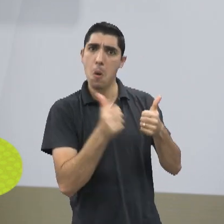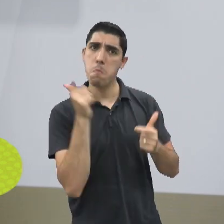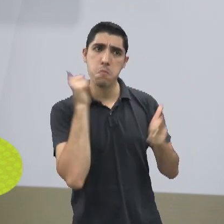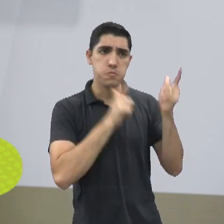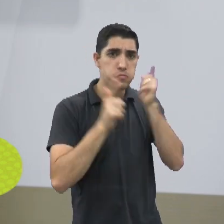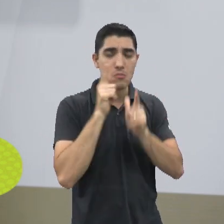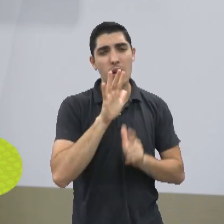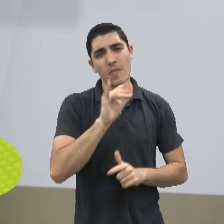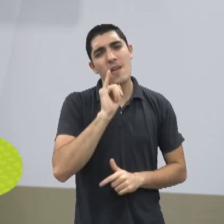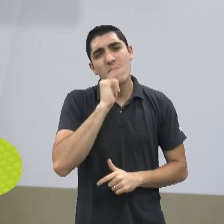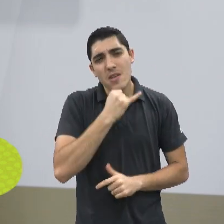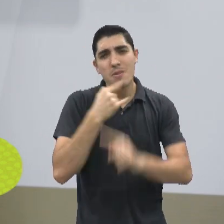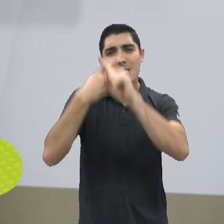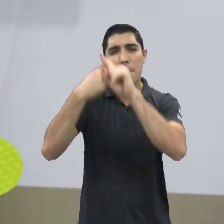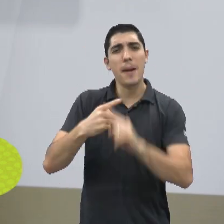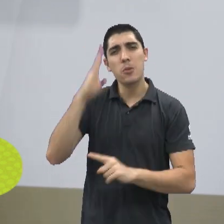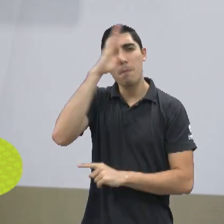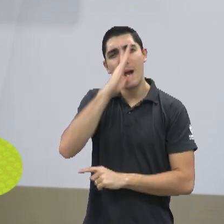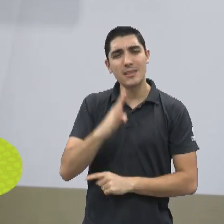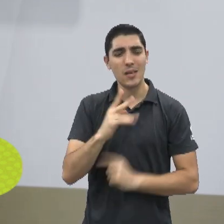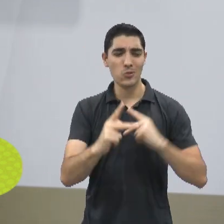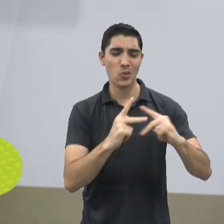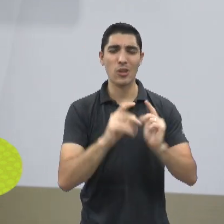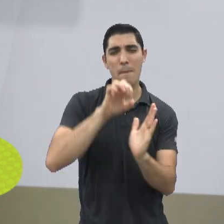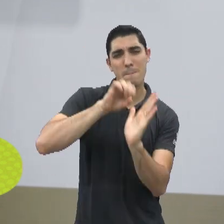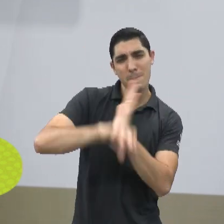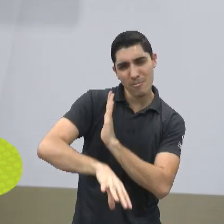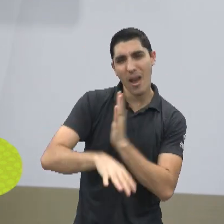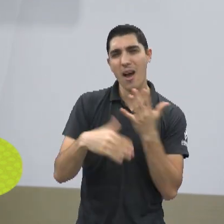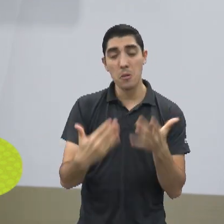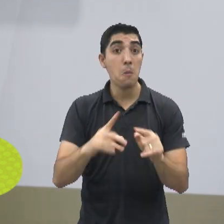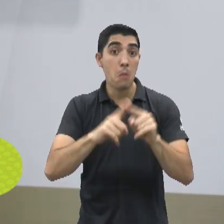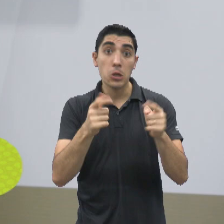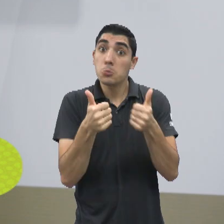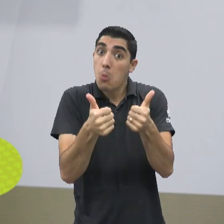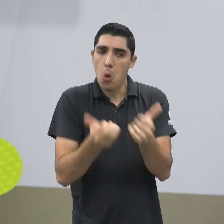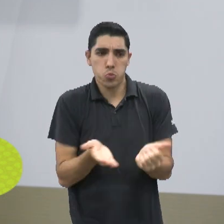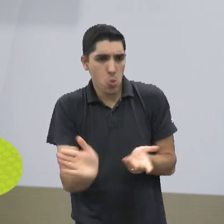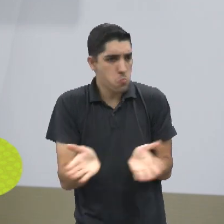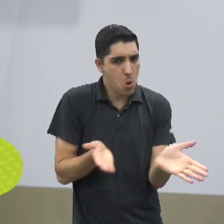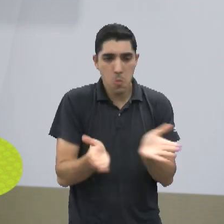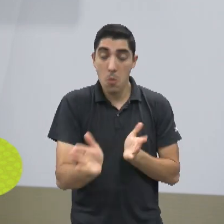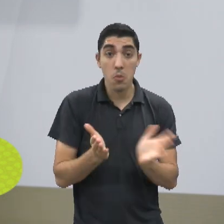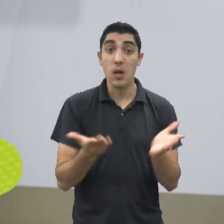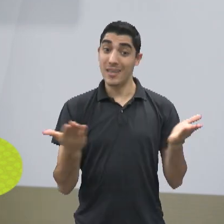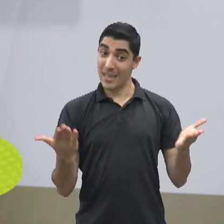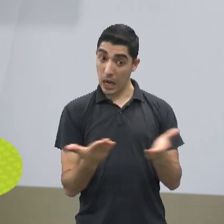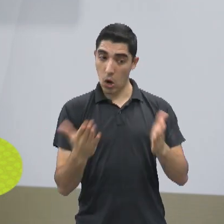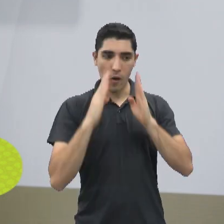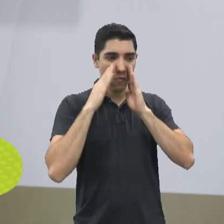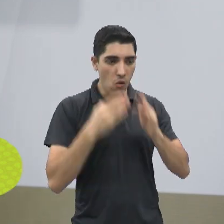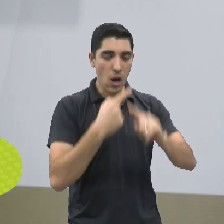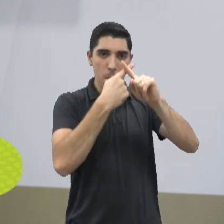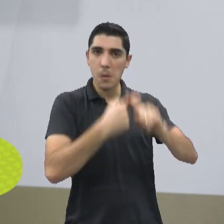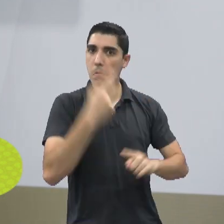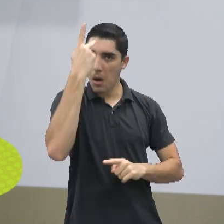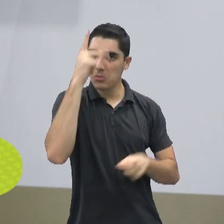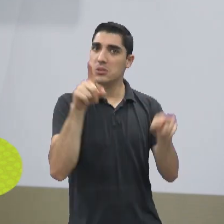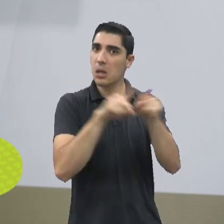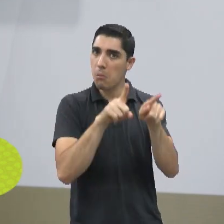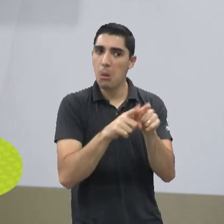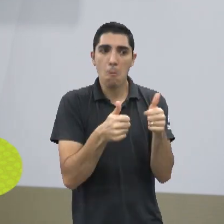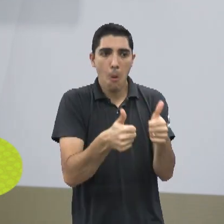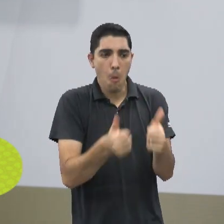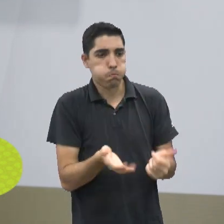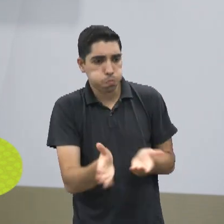Infelizmente, São José foi eliminado da Liga Nacional e agora o foco é somente o Paulista. Teve muito tempo para poder se preparar e dentro de quadra isso teve resultado